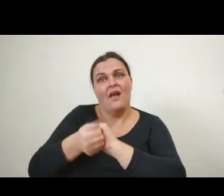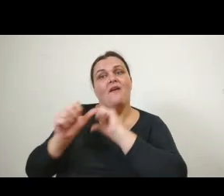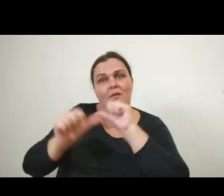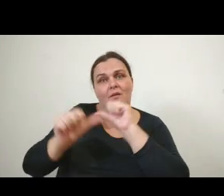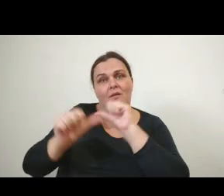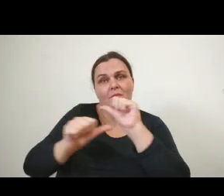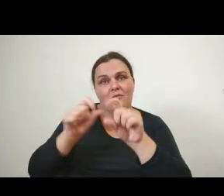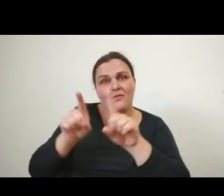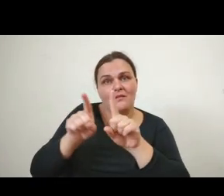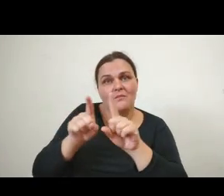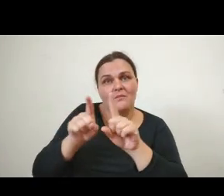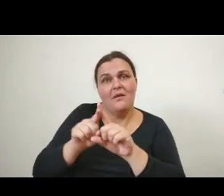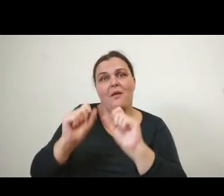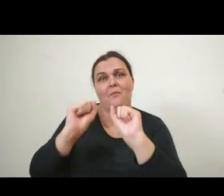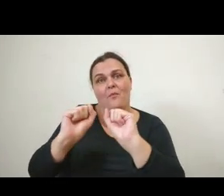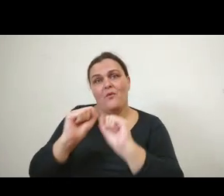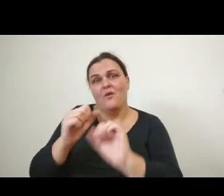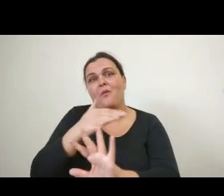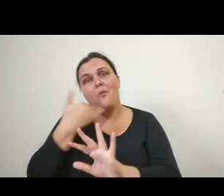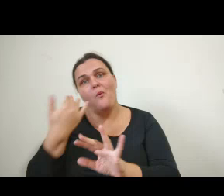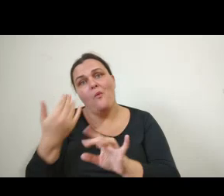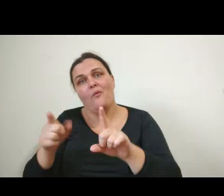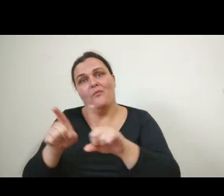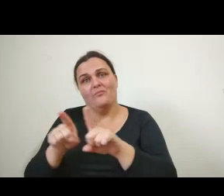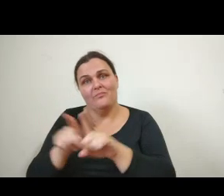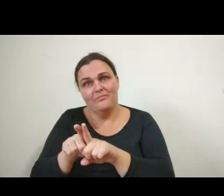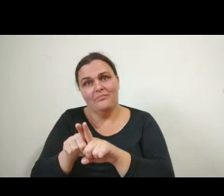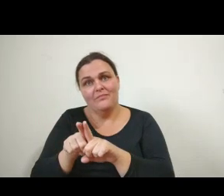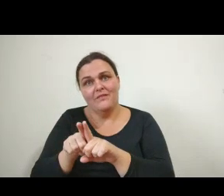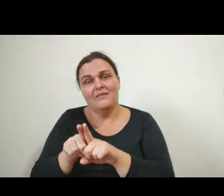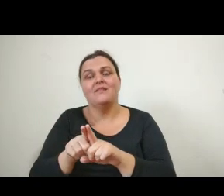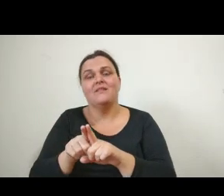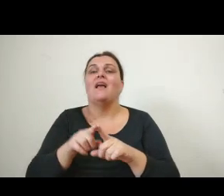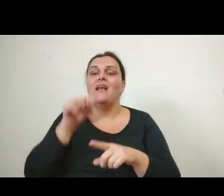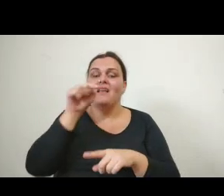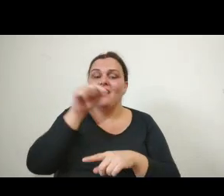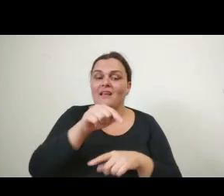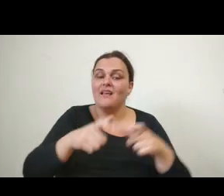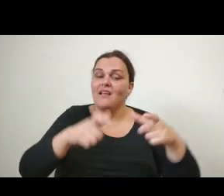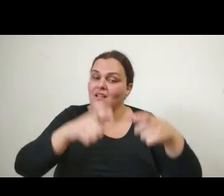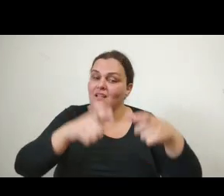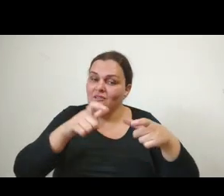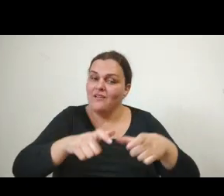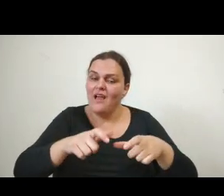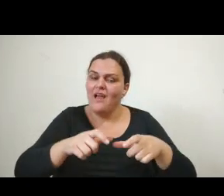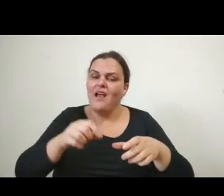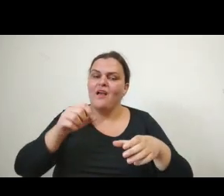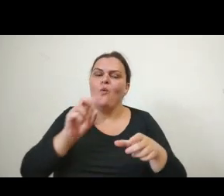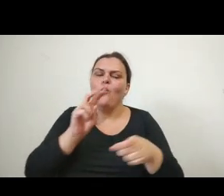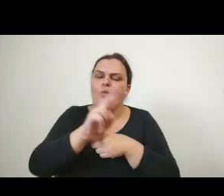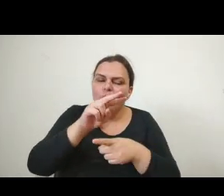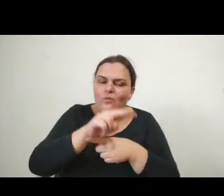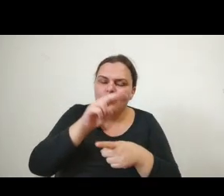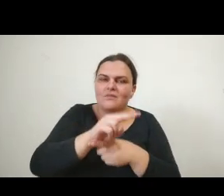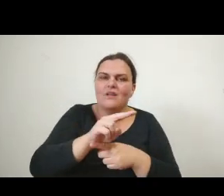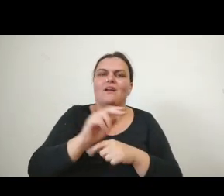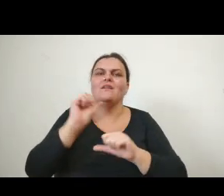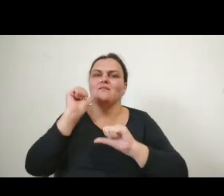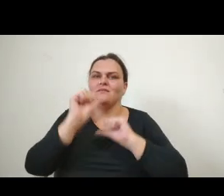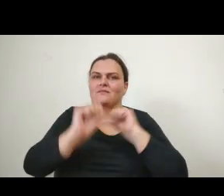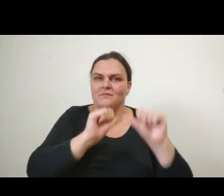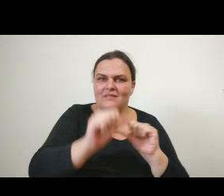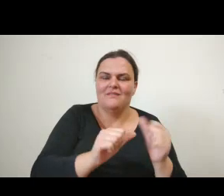cultivos. Então, né, deslocamento dos cultivos devido a fatores limitantes das temperaturas elevadas e do regime de chuvas